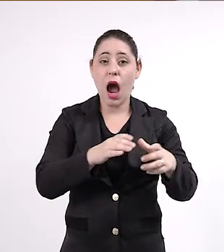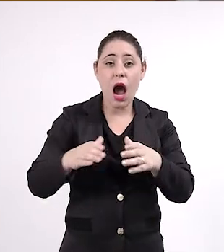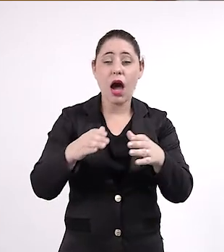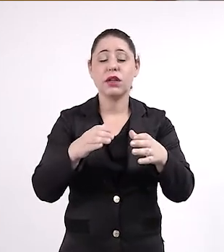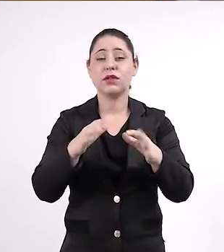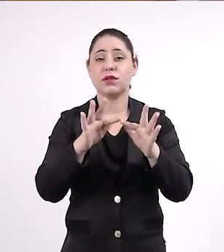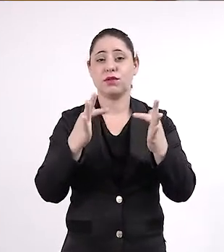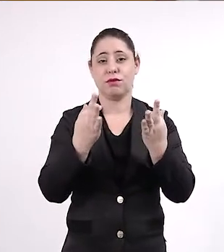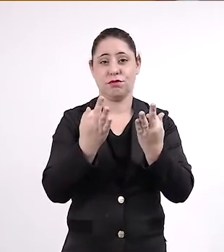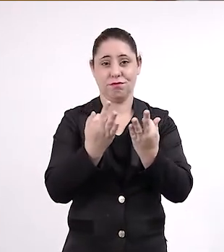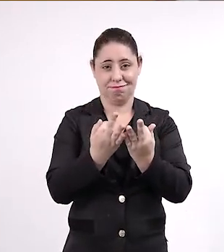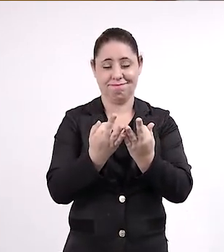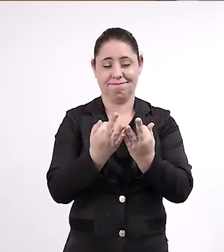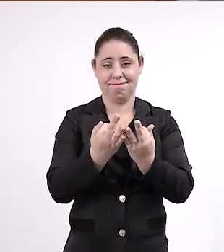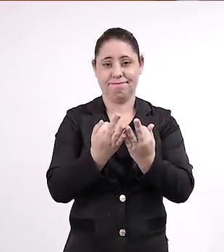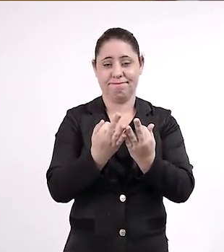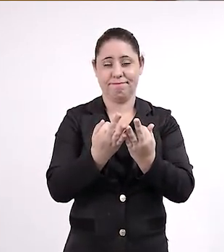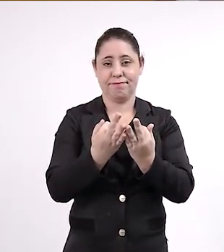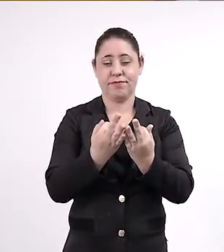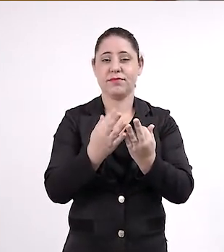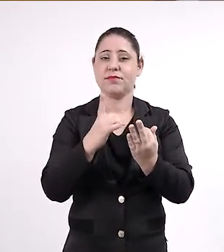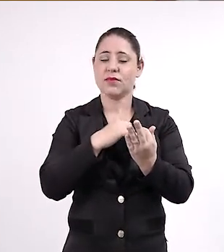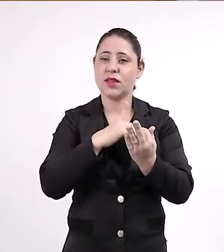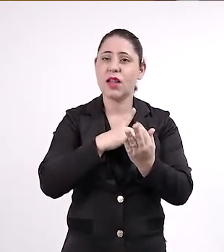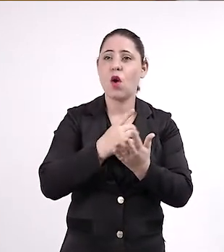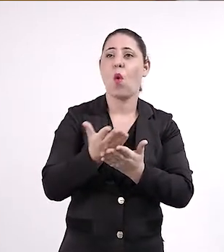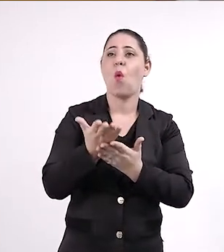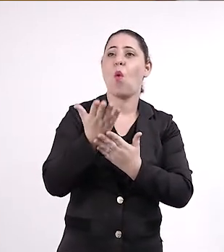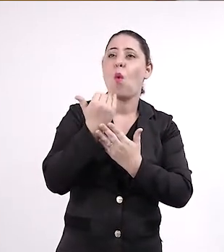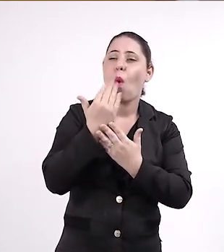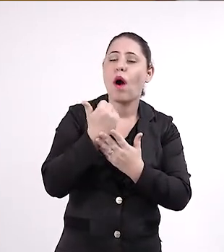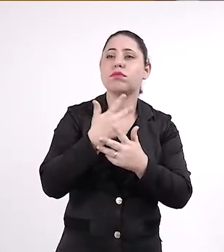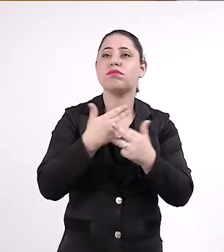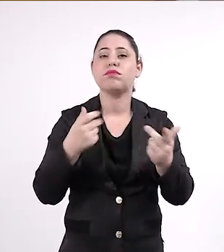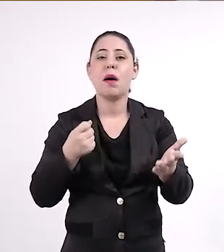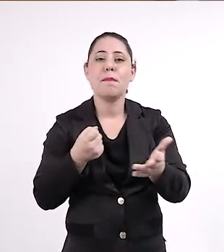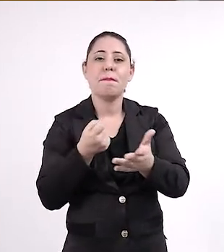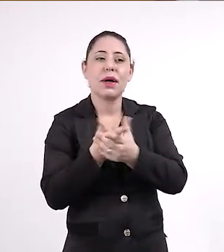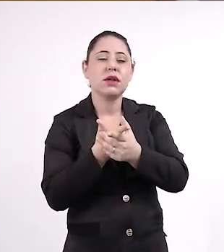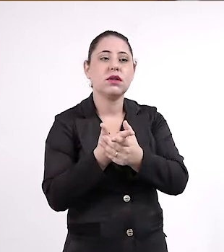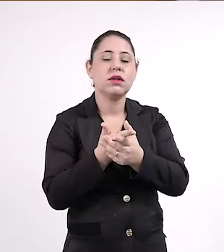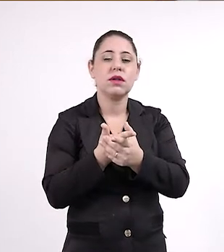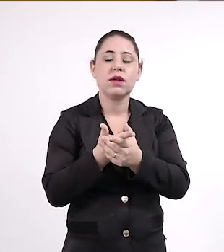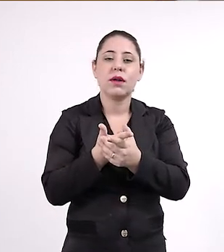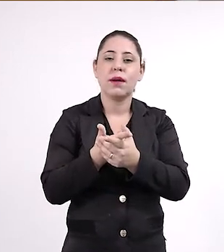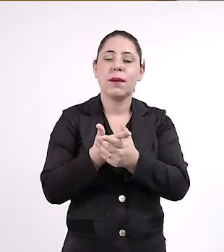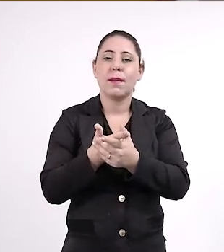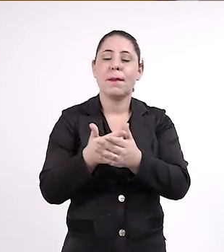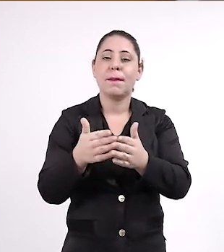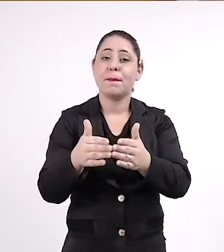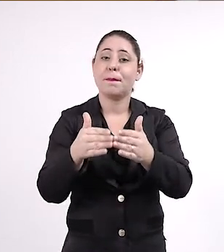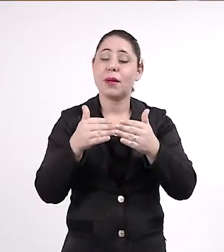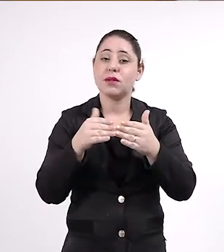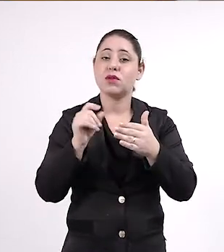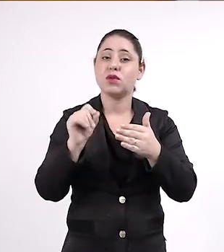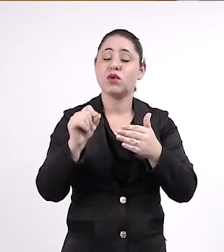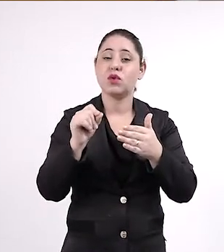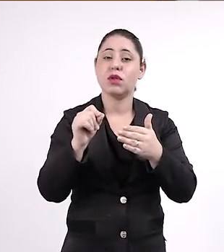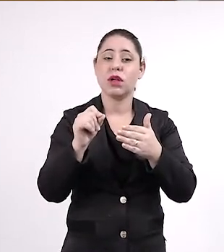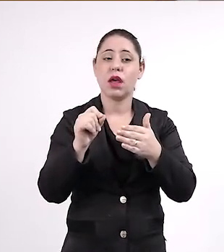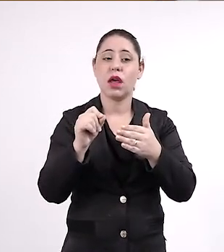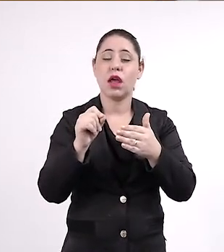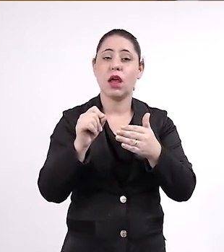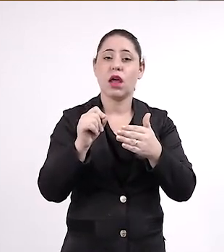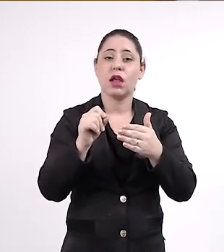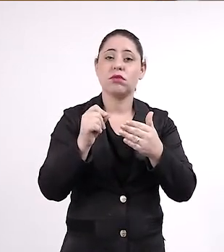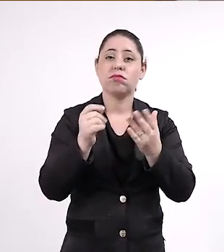A área de família que envolve ações como a ação de alimentos, o pedido de cumprimento de sentença em